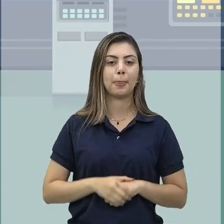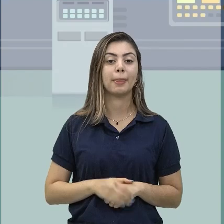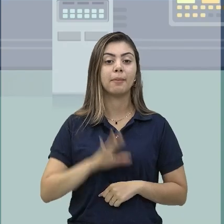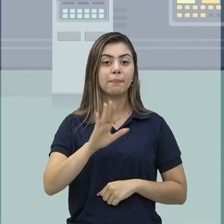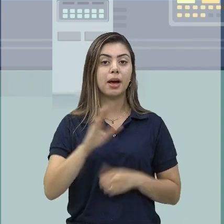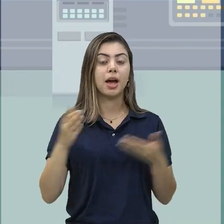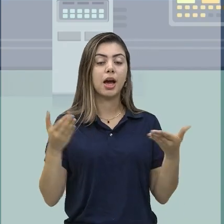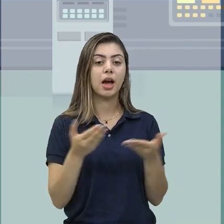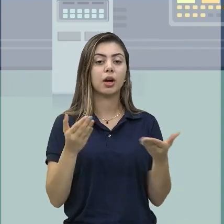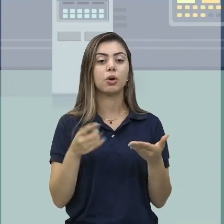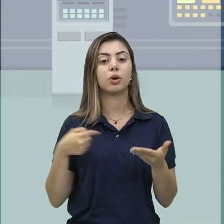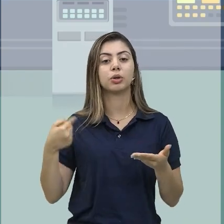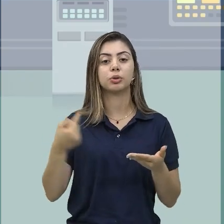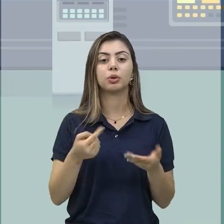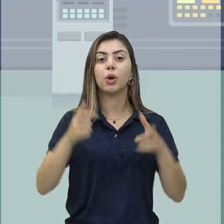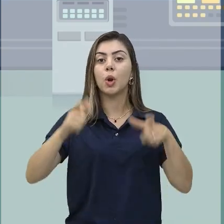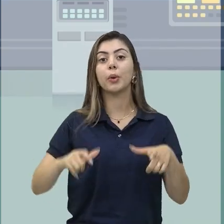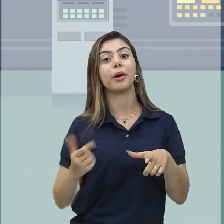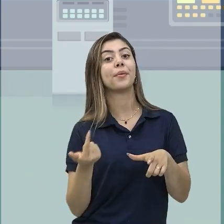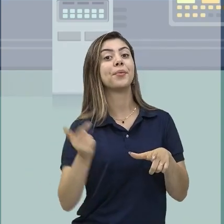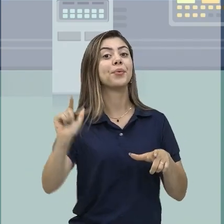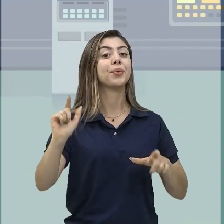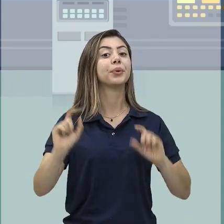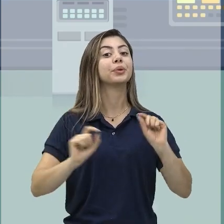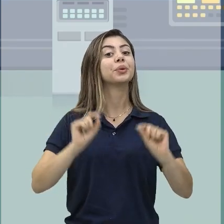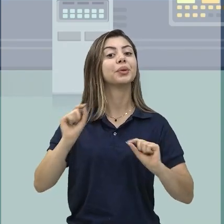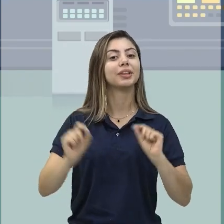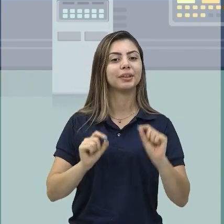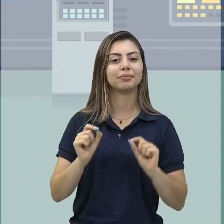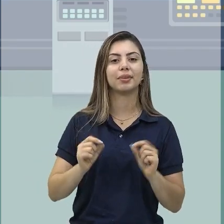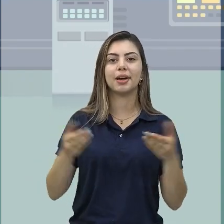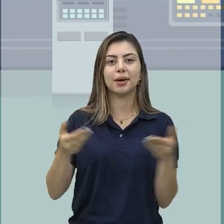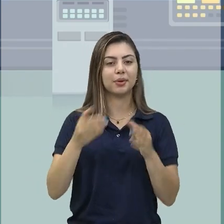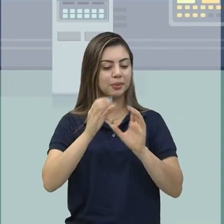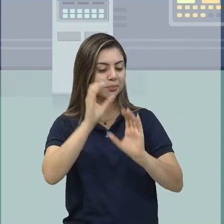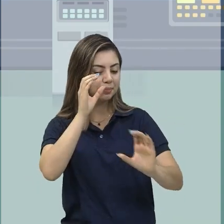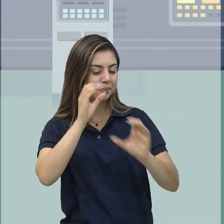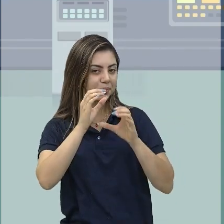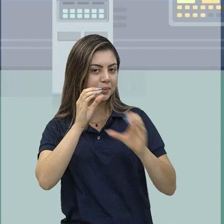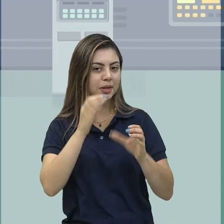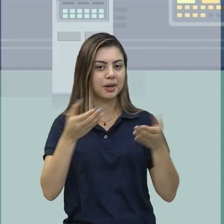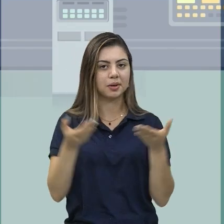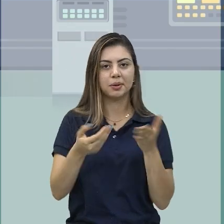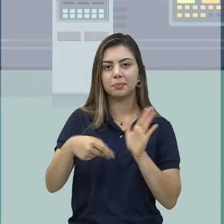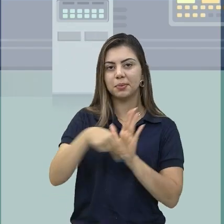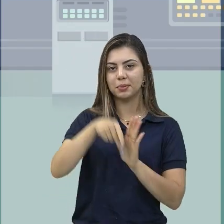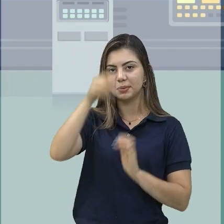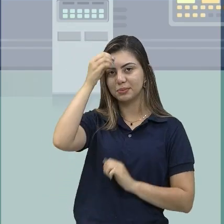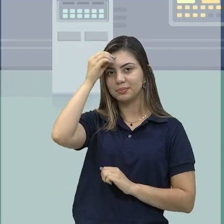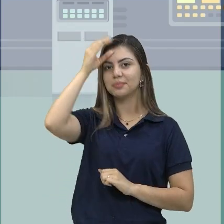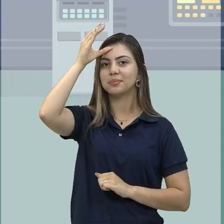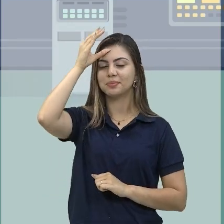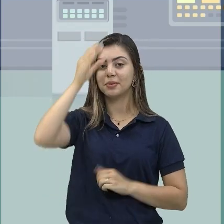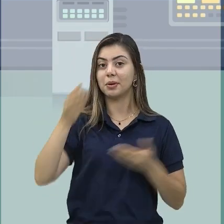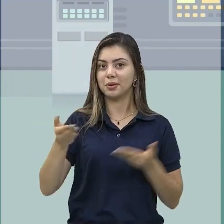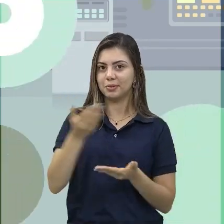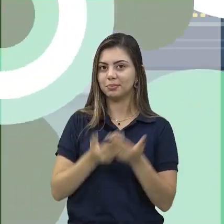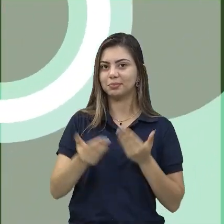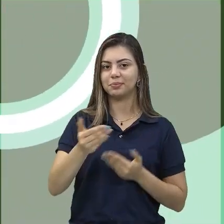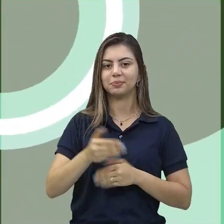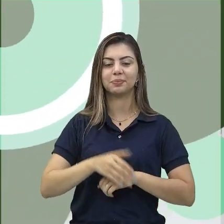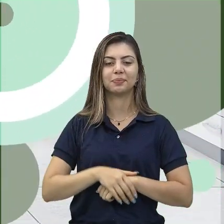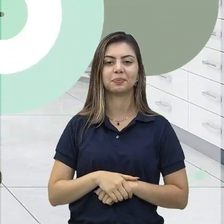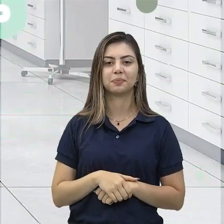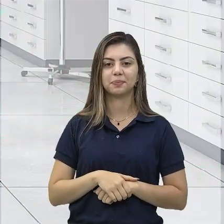para um outro local, que é o nosso laboratório aí da nossa nave do conhecimento. Vamos para lá?